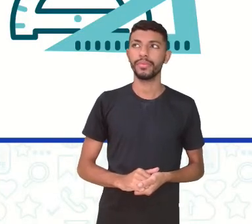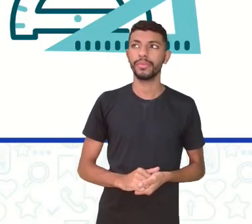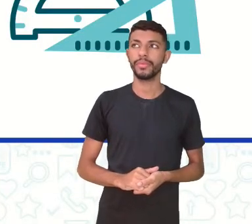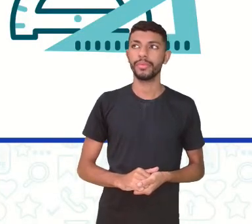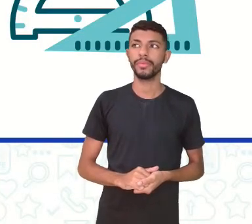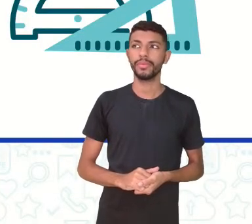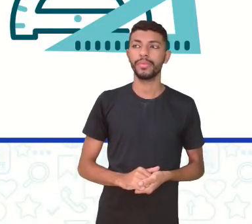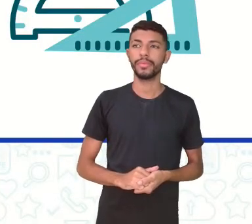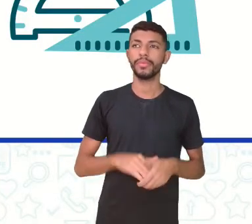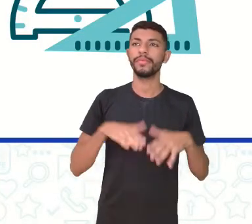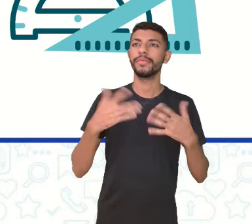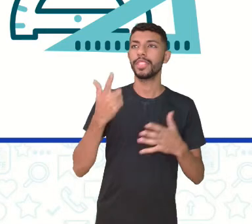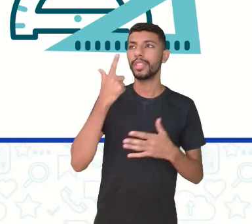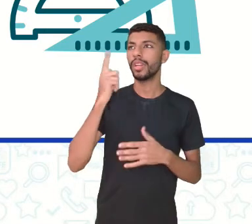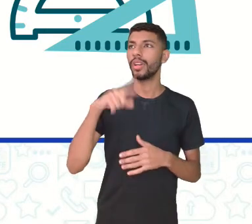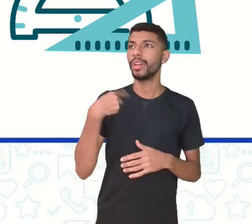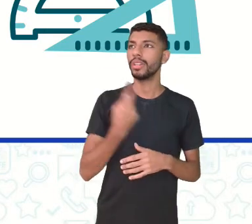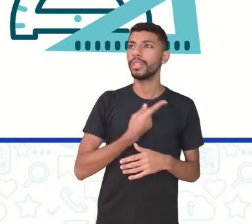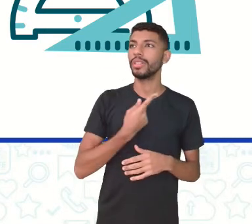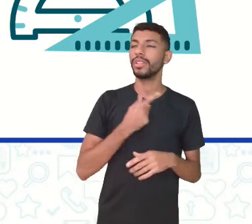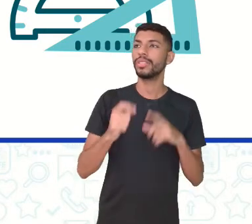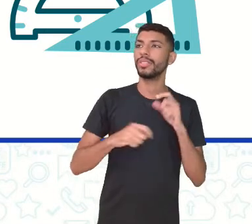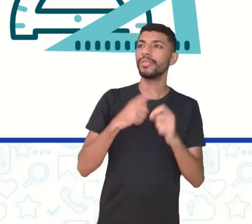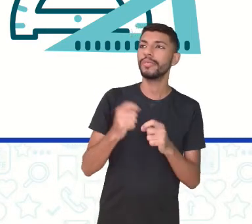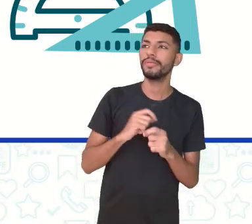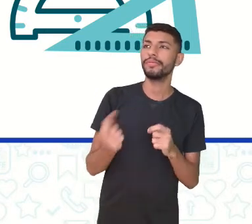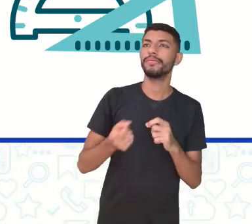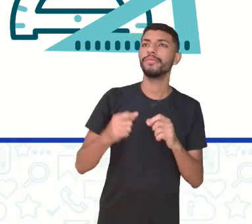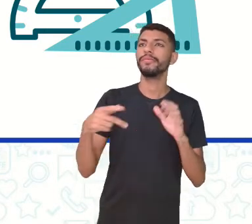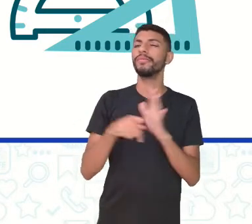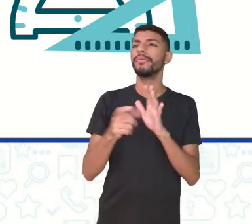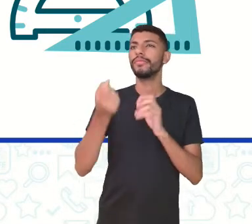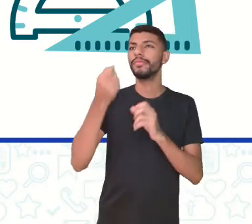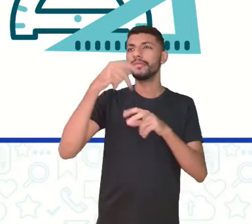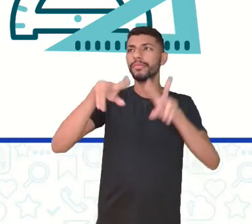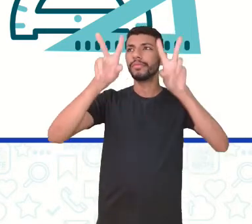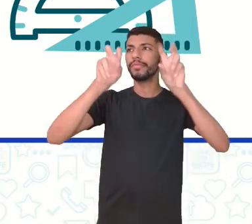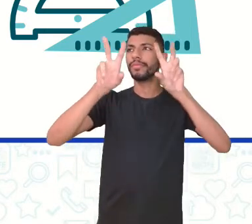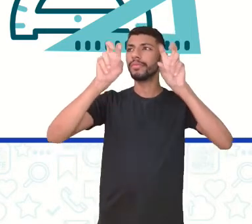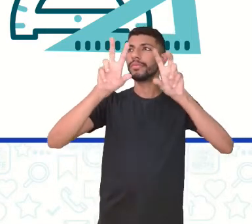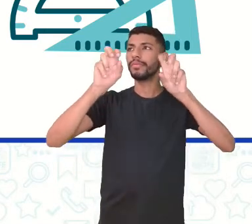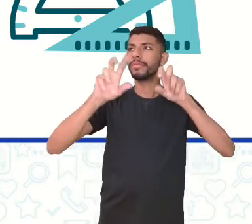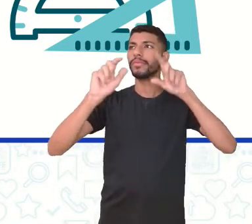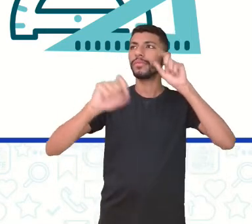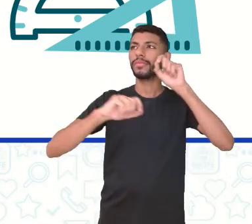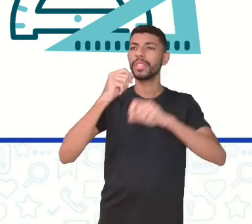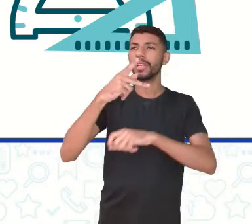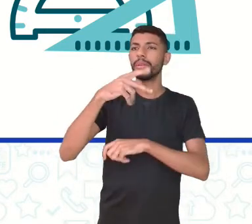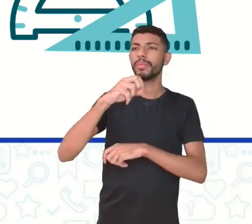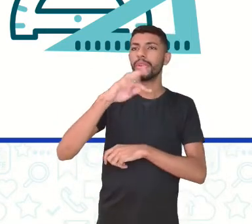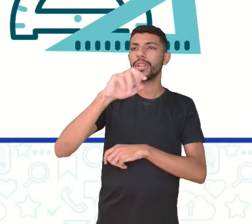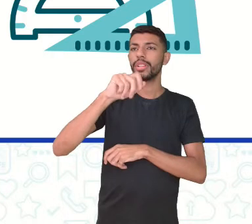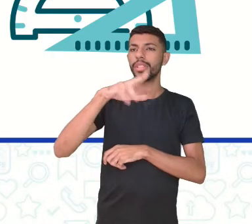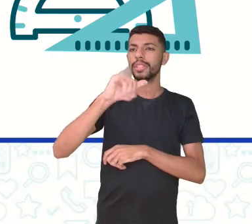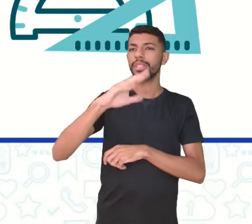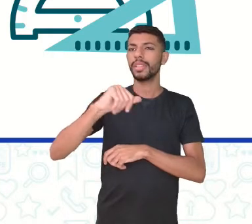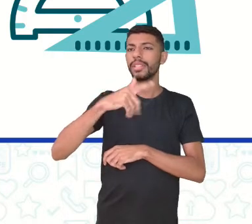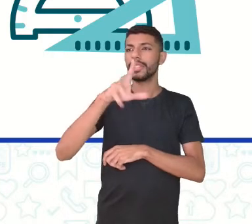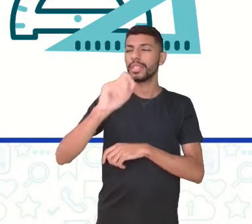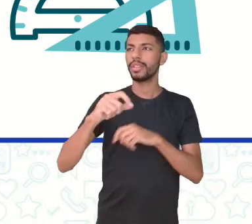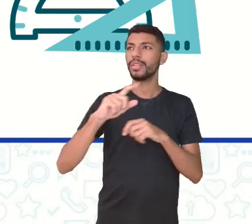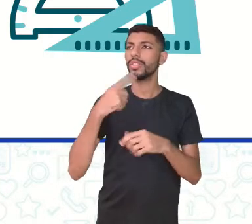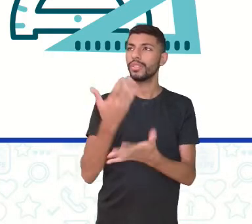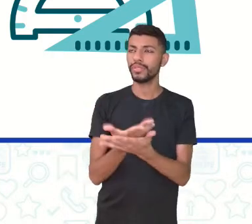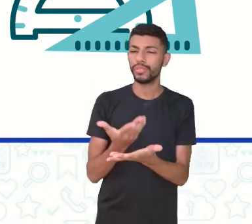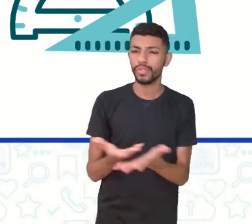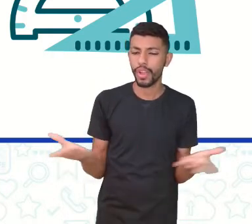Então, a gente vai pegar essa questão aí, tá? Da potenciação e vai trabalhar bastante